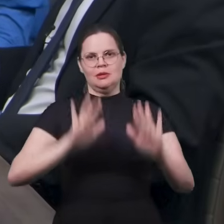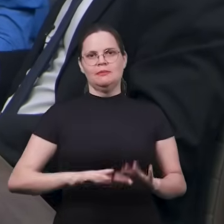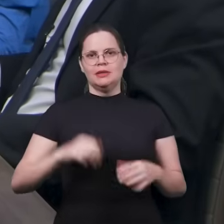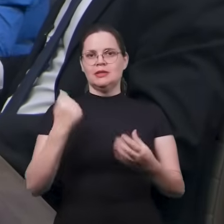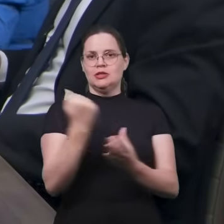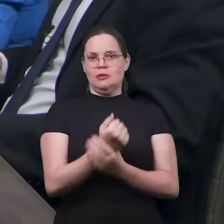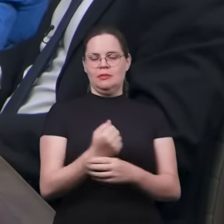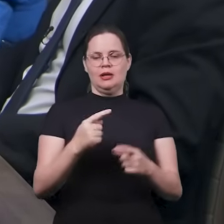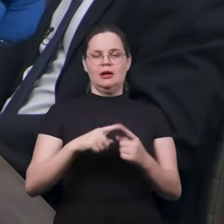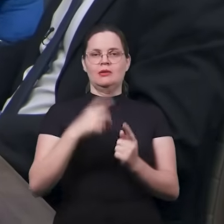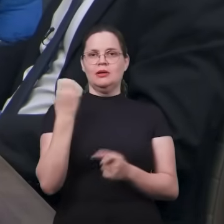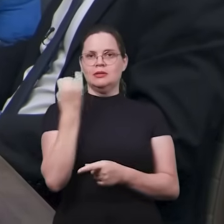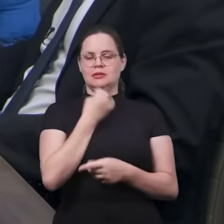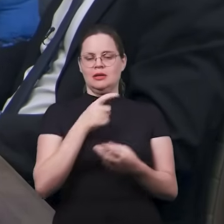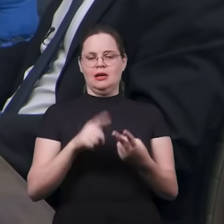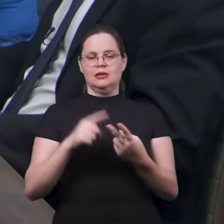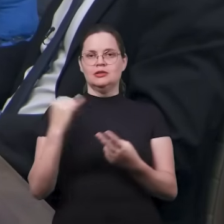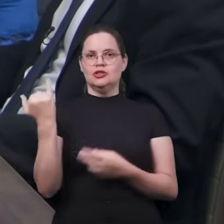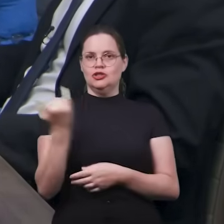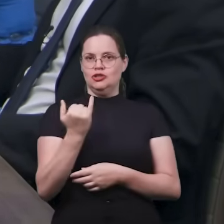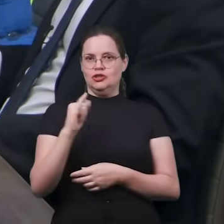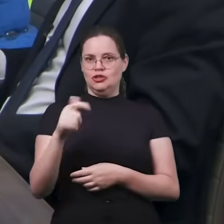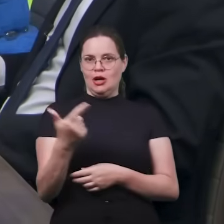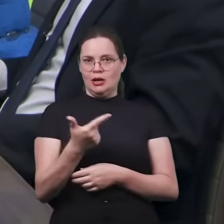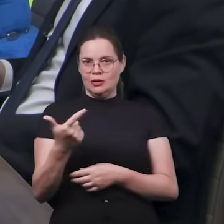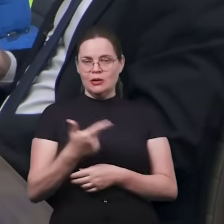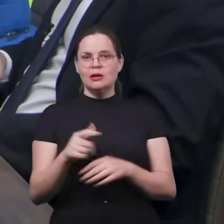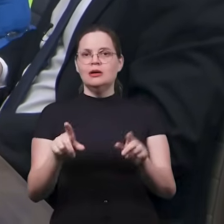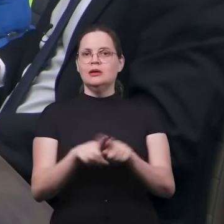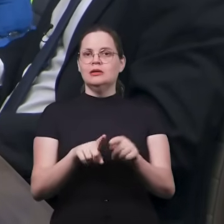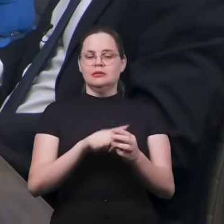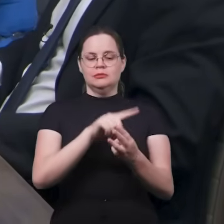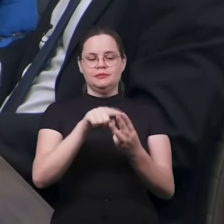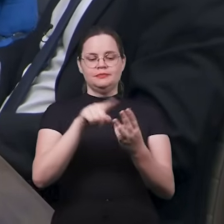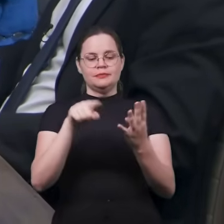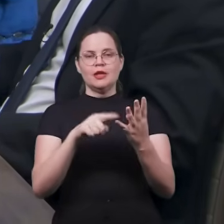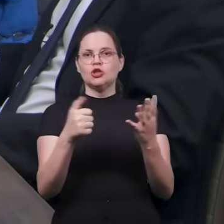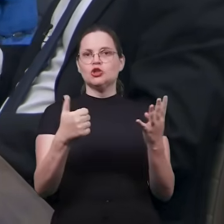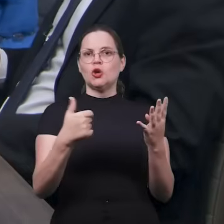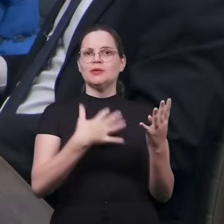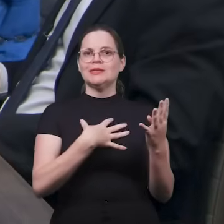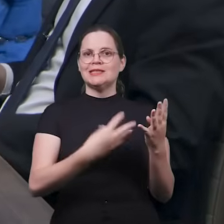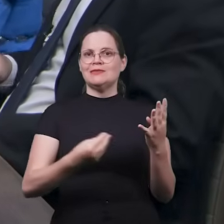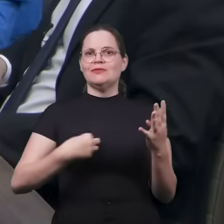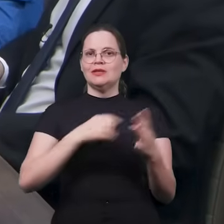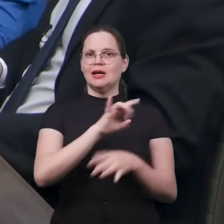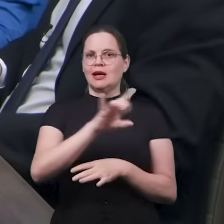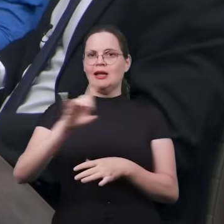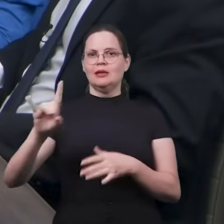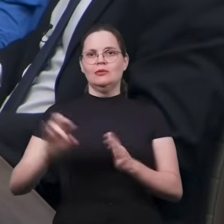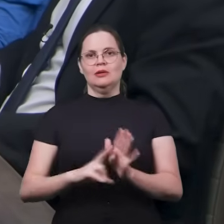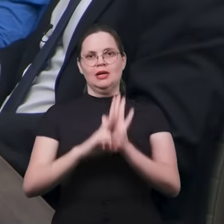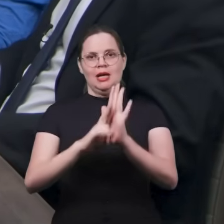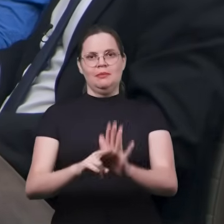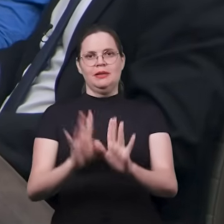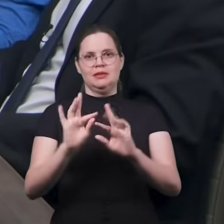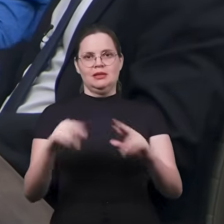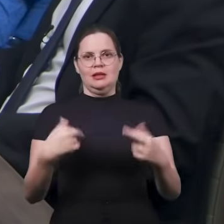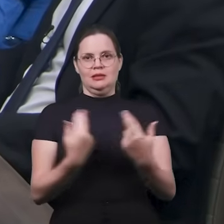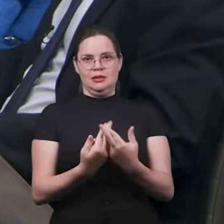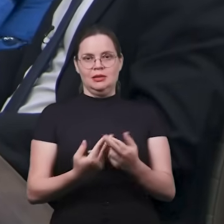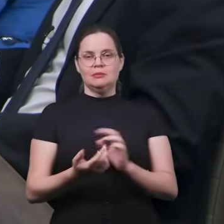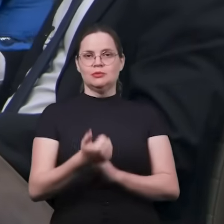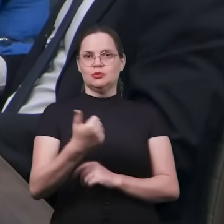de Abraão, de Isaac, de Jacó e também dos seus 12 filhos, das tribos ali